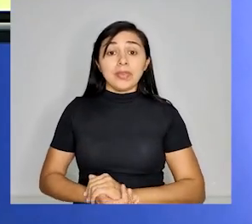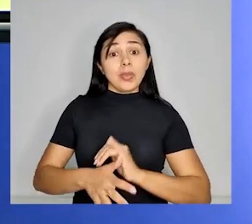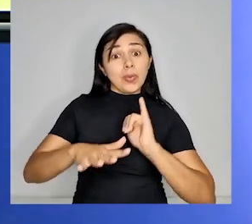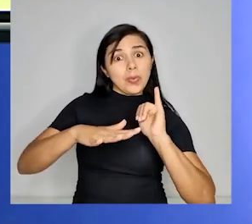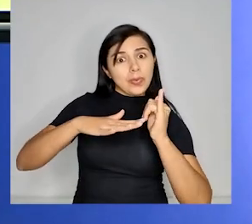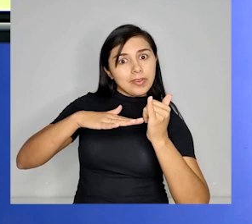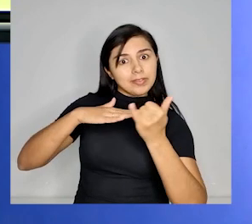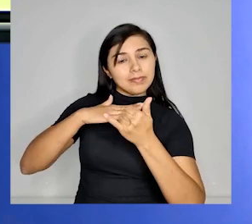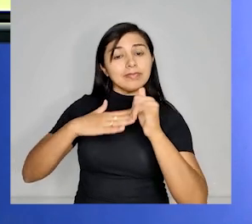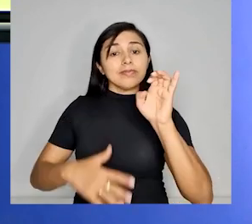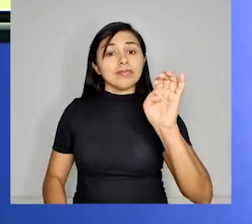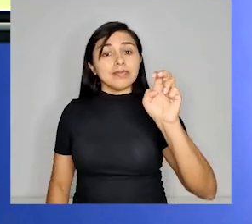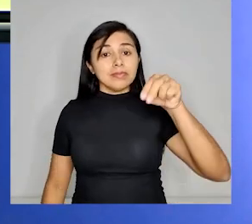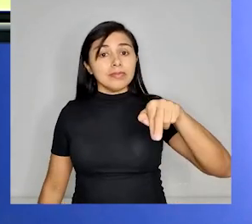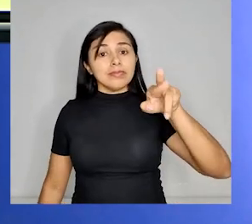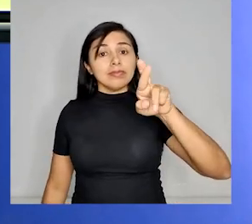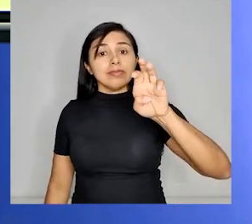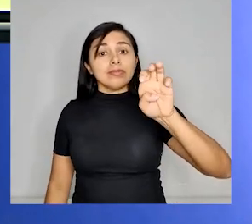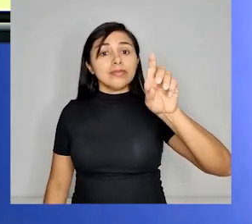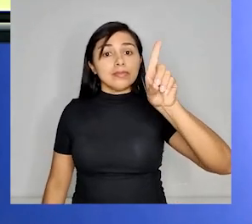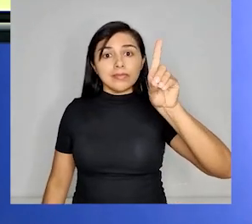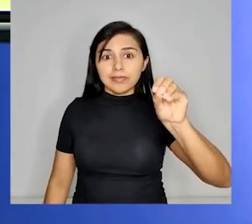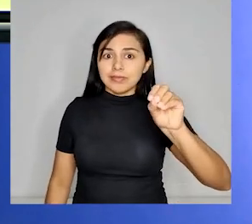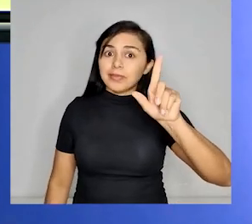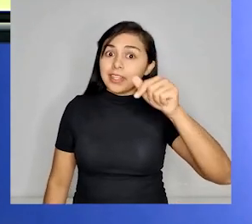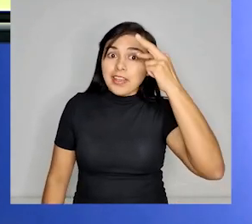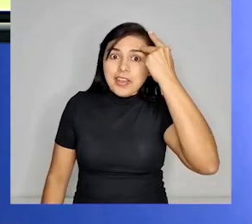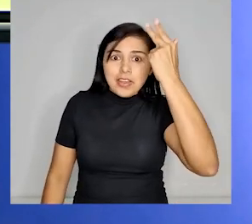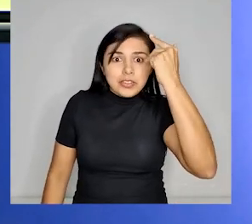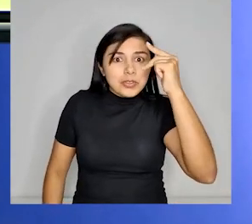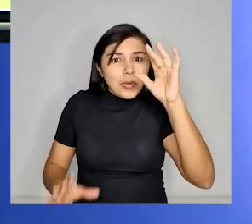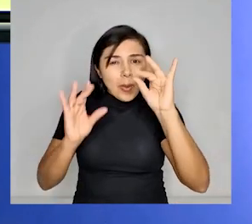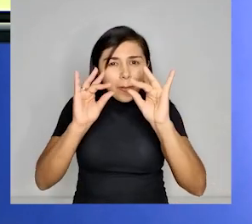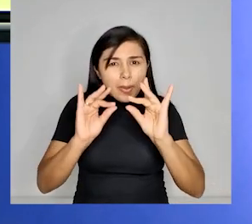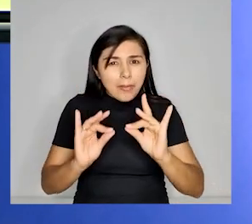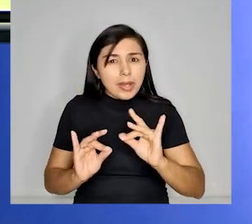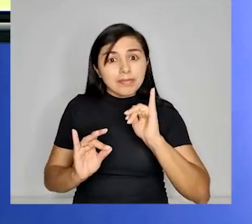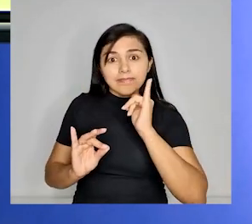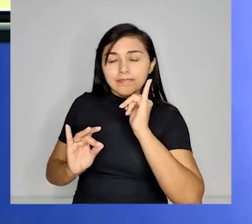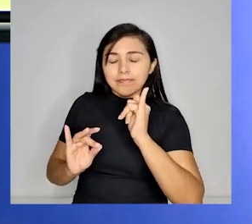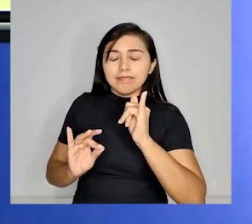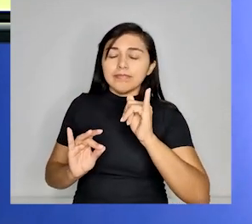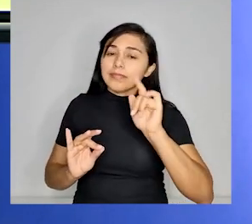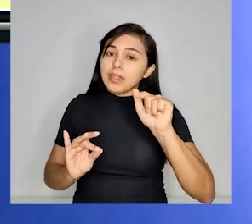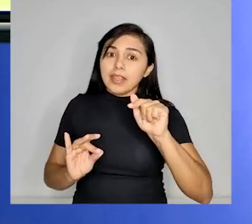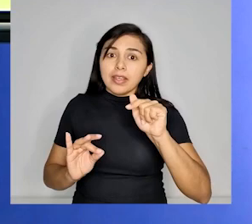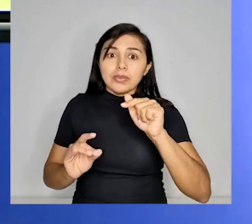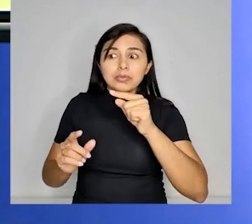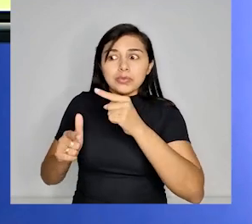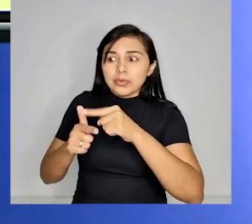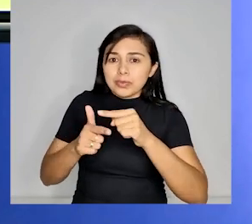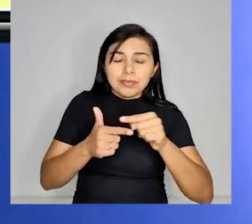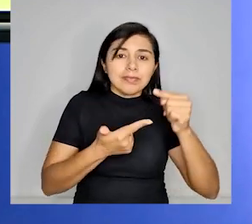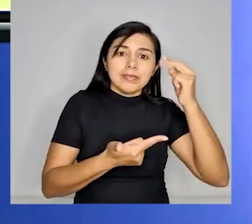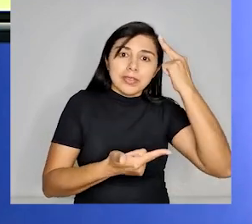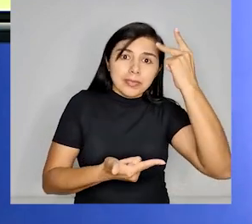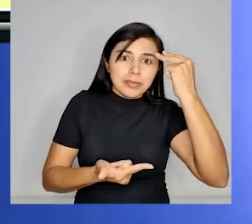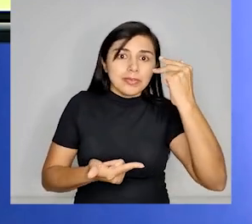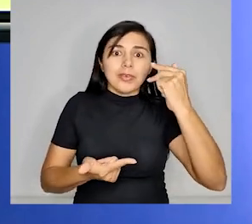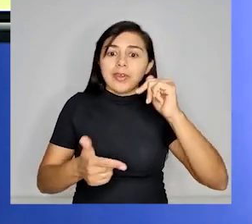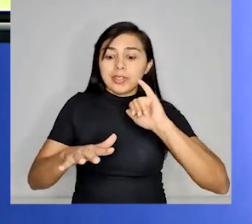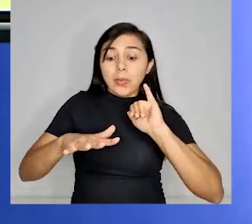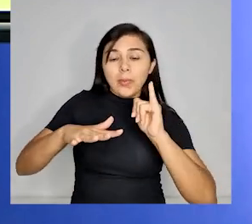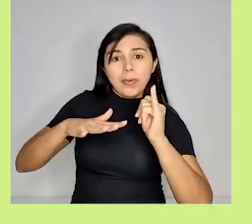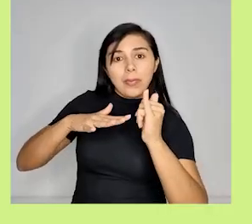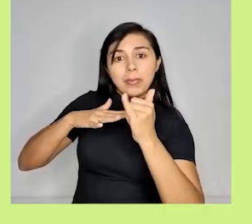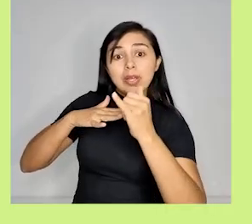enredo, ou o que está sendo contado, trata-se da trama na qual as ações se desenrolam. O enredo é composto